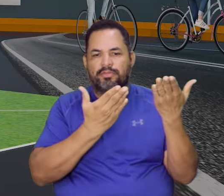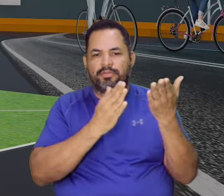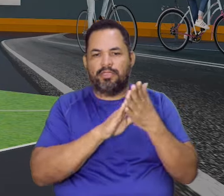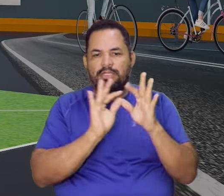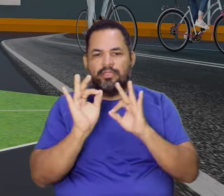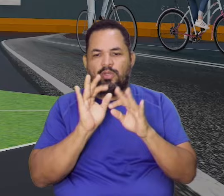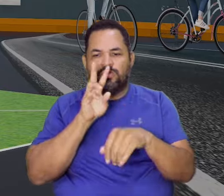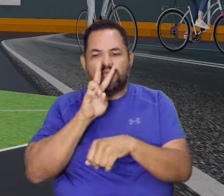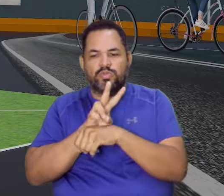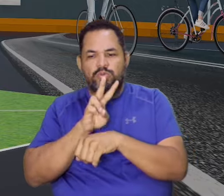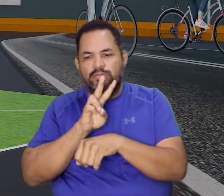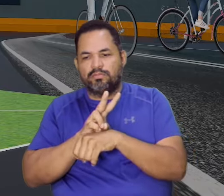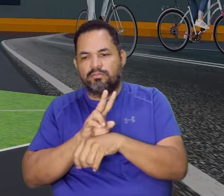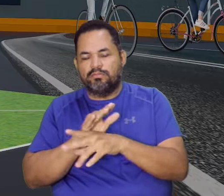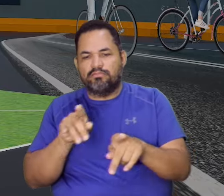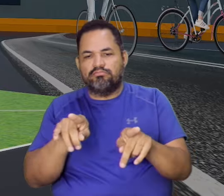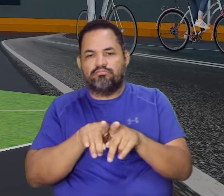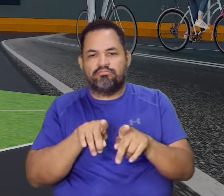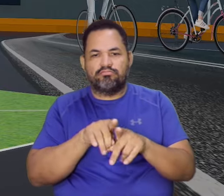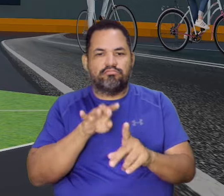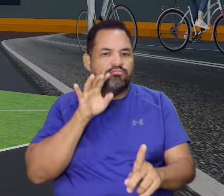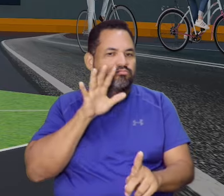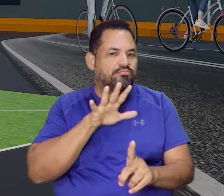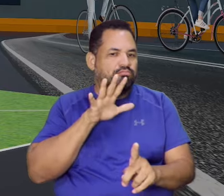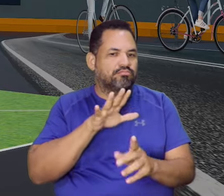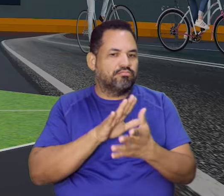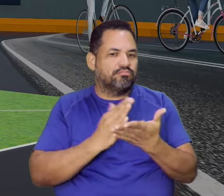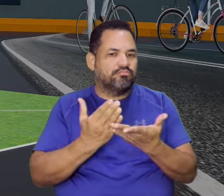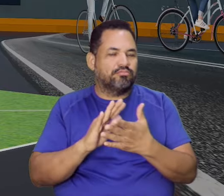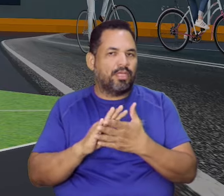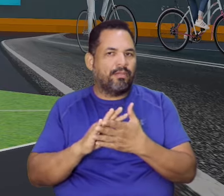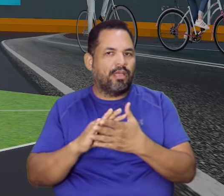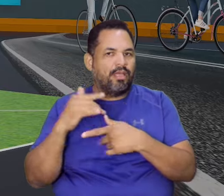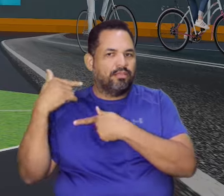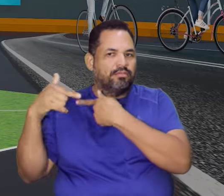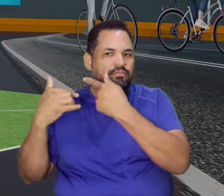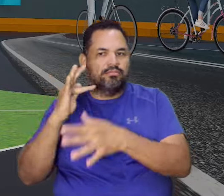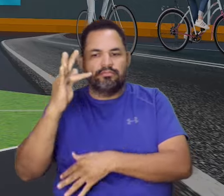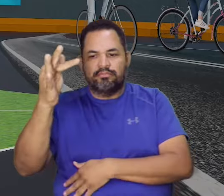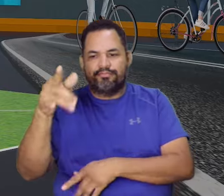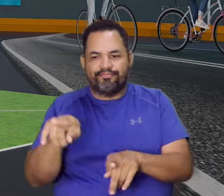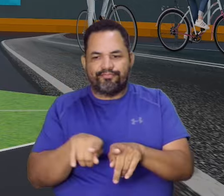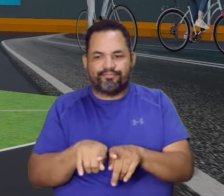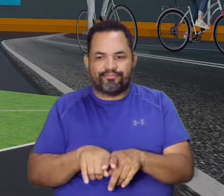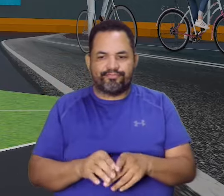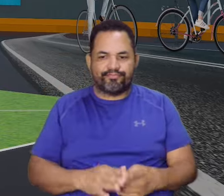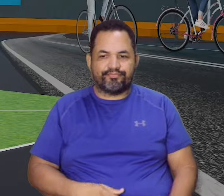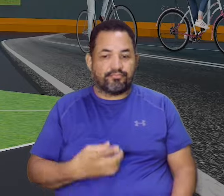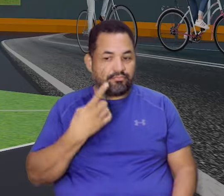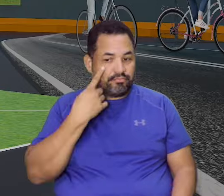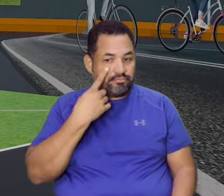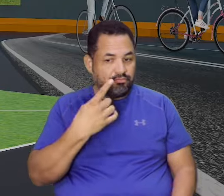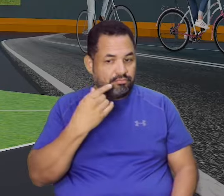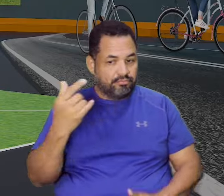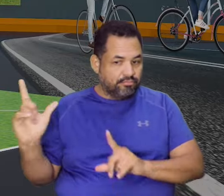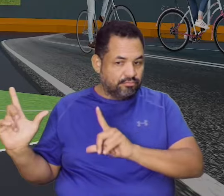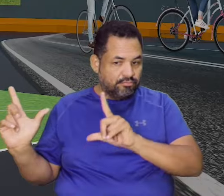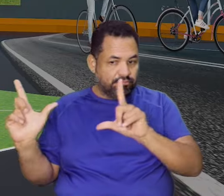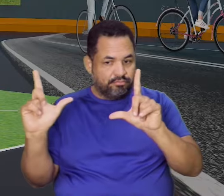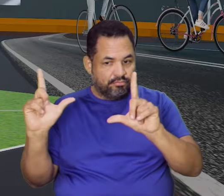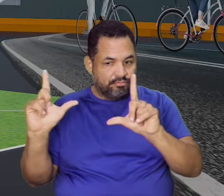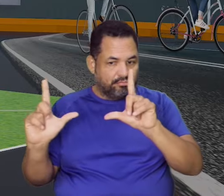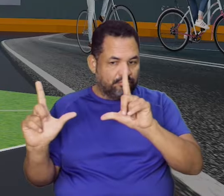nosso cuidado vai interferir aí para as gerações futuras certo então bora dar uma olhada nesse slide aí pra